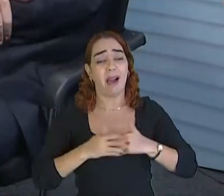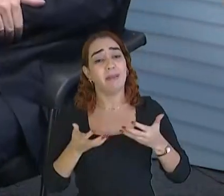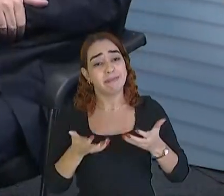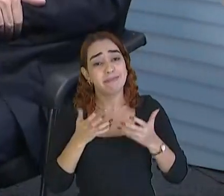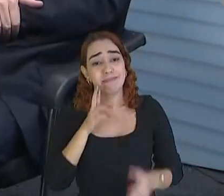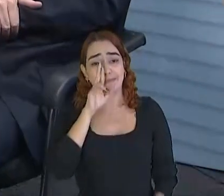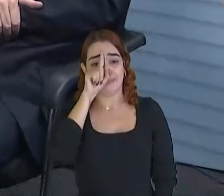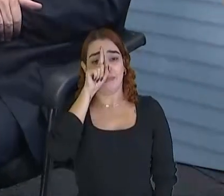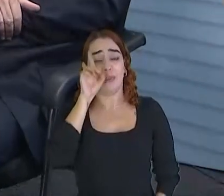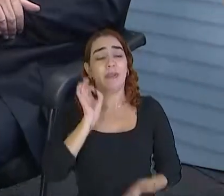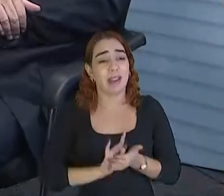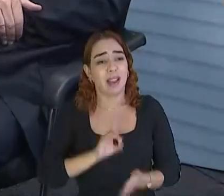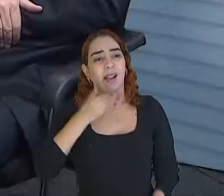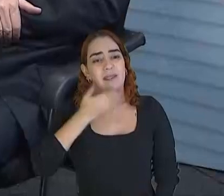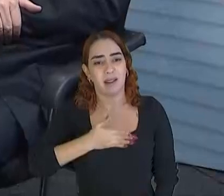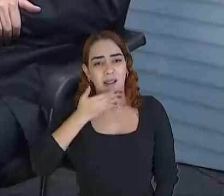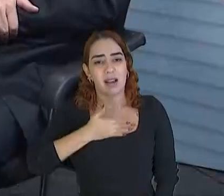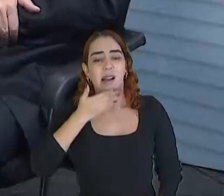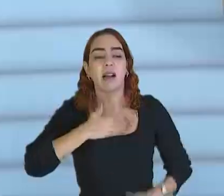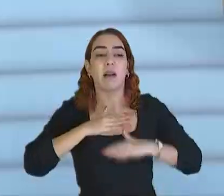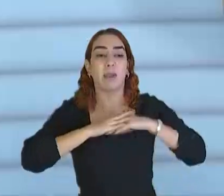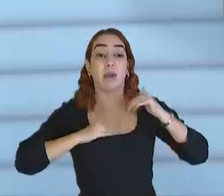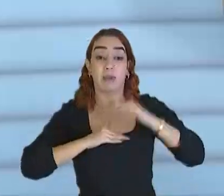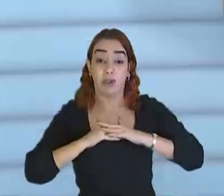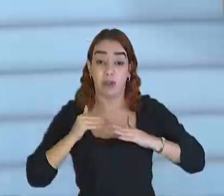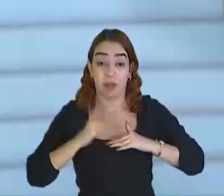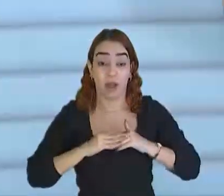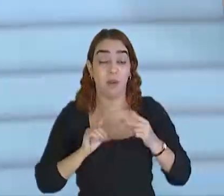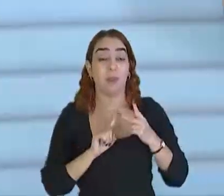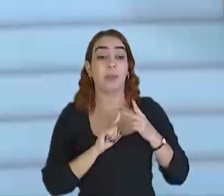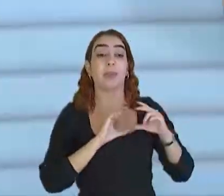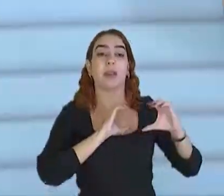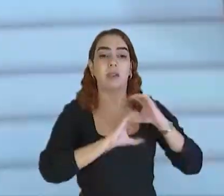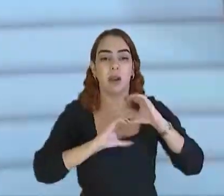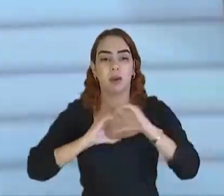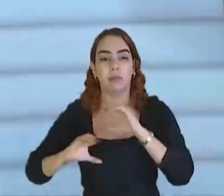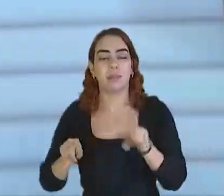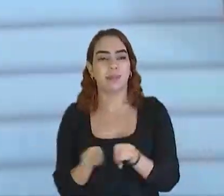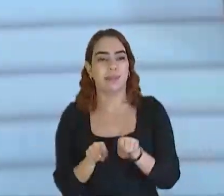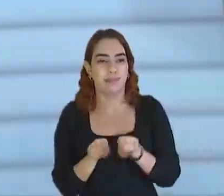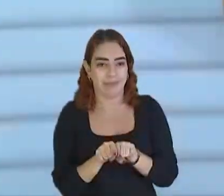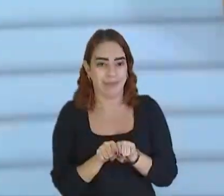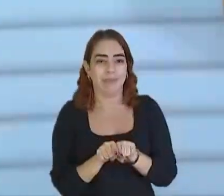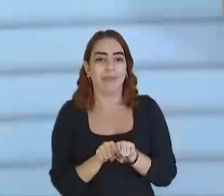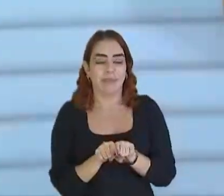fato. Houve precarização da comunicação, houve proletarização dos jornalistas, houve